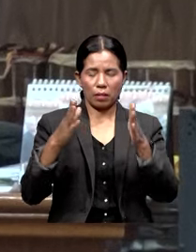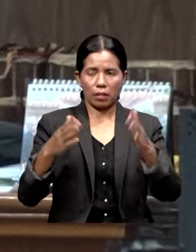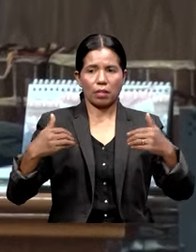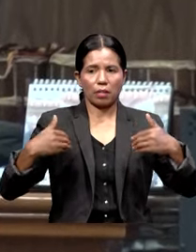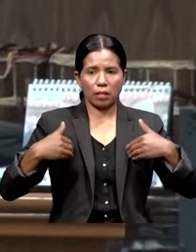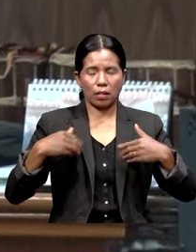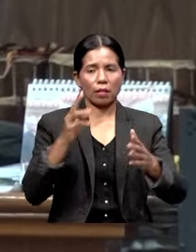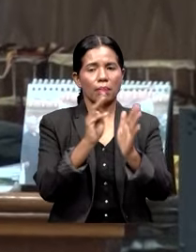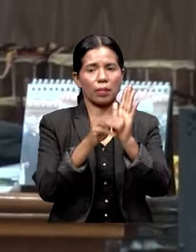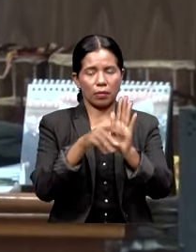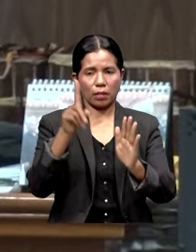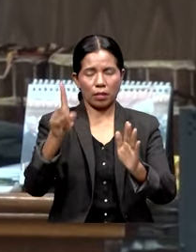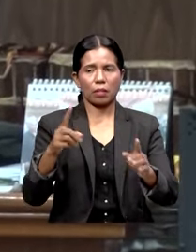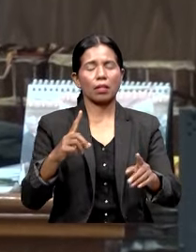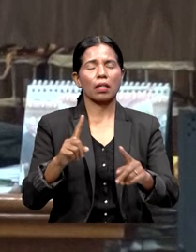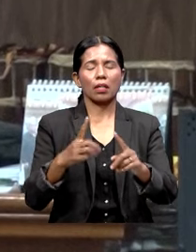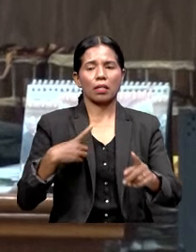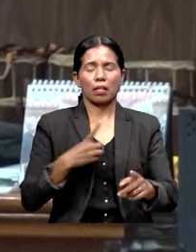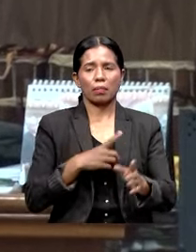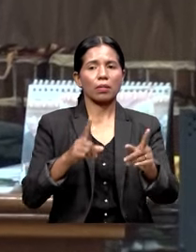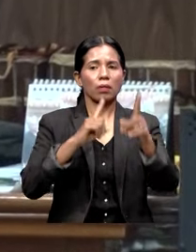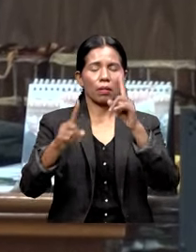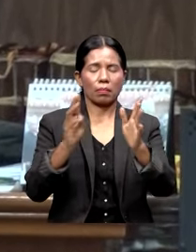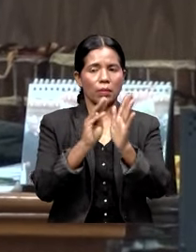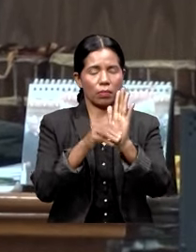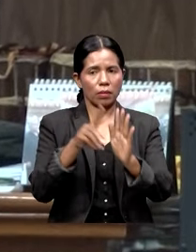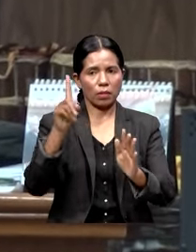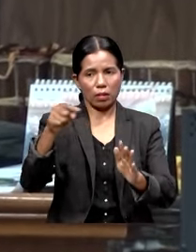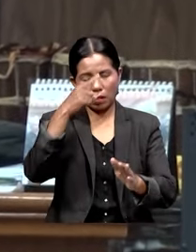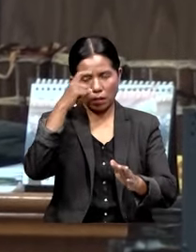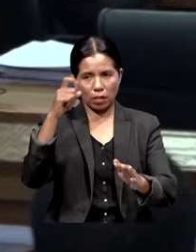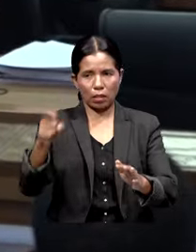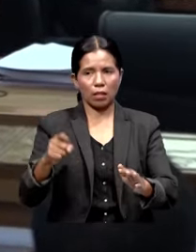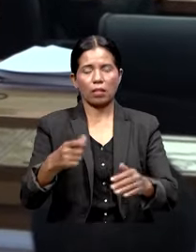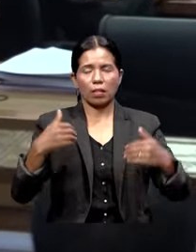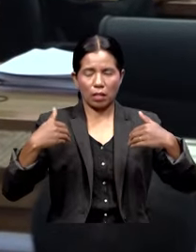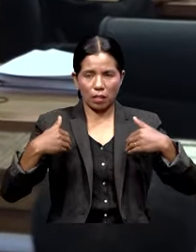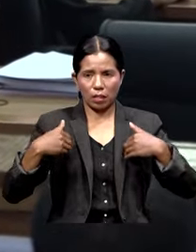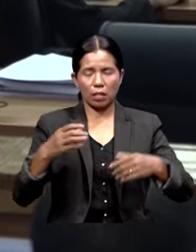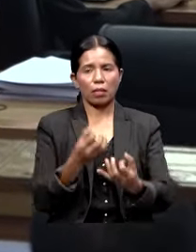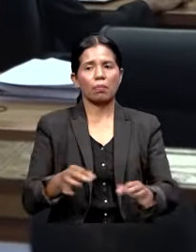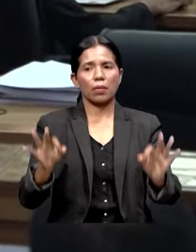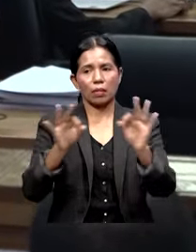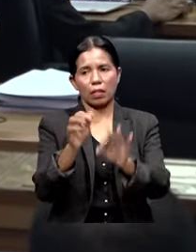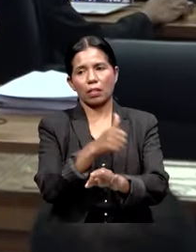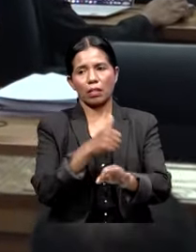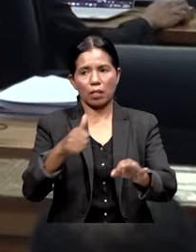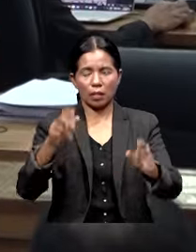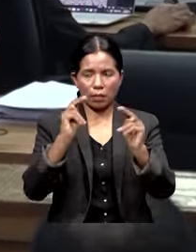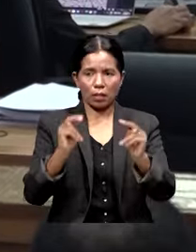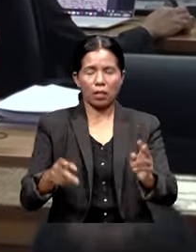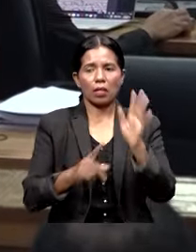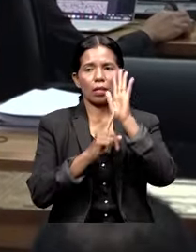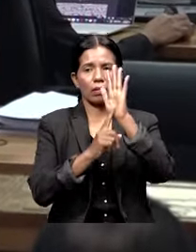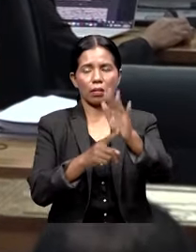de minuto ida mas o deputado ne colhe o minuto ida também considera se o assunto prioritário balo ne be precisa forçar